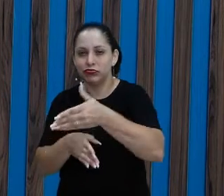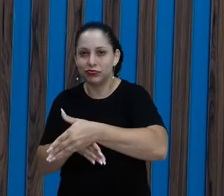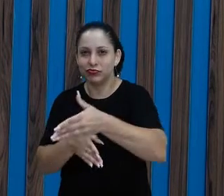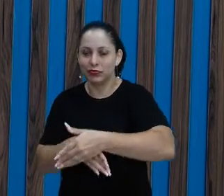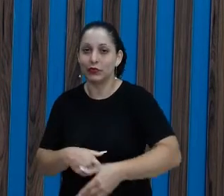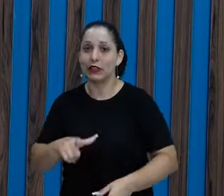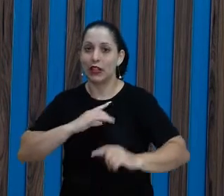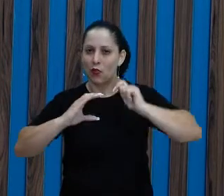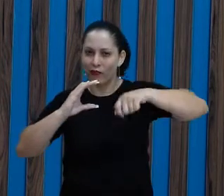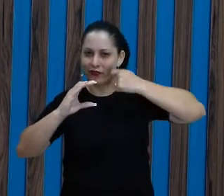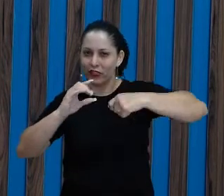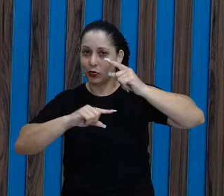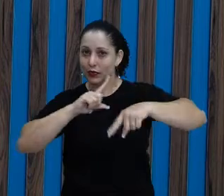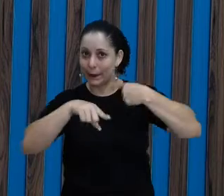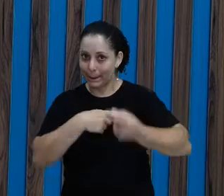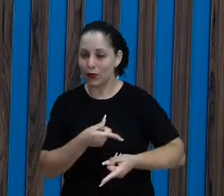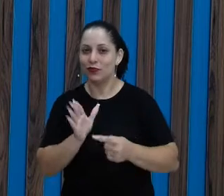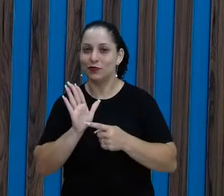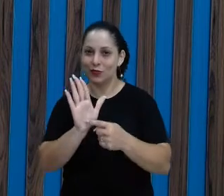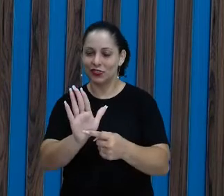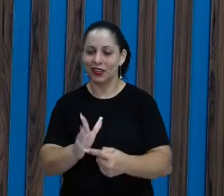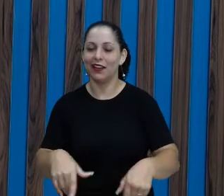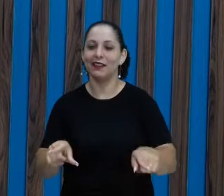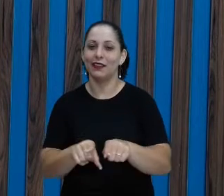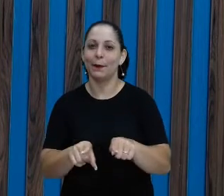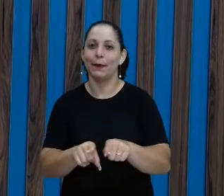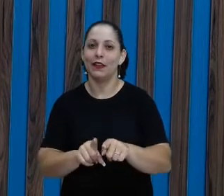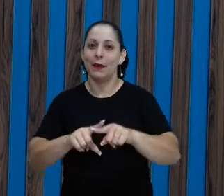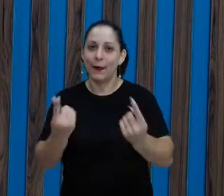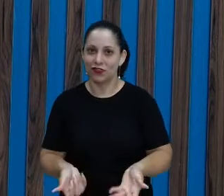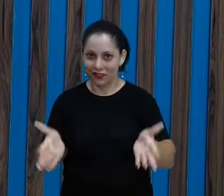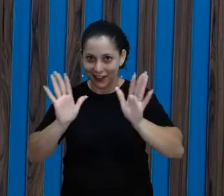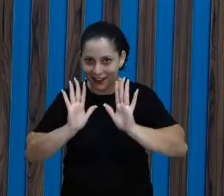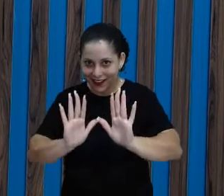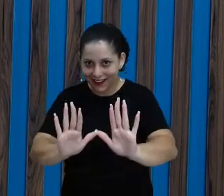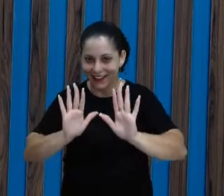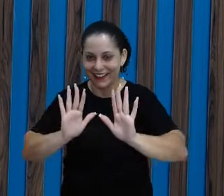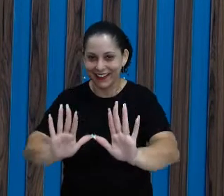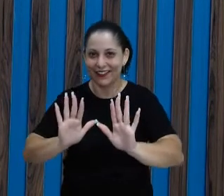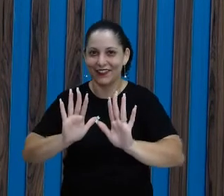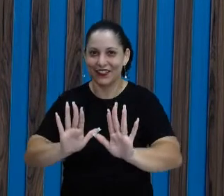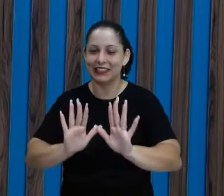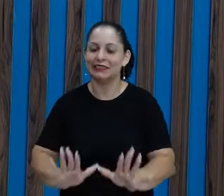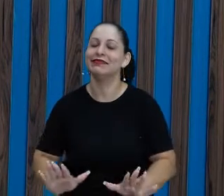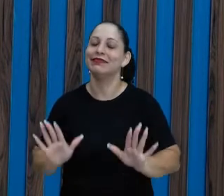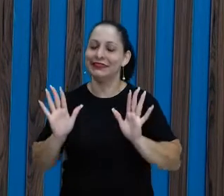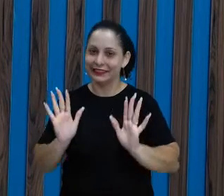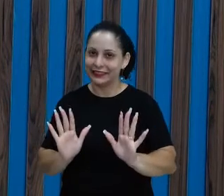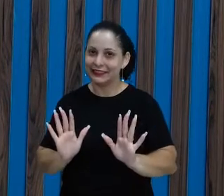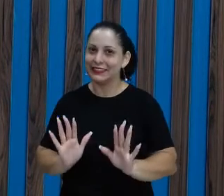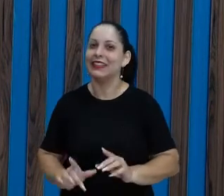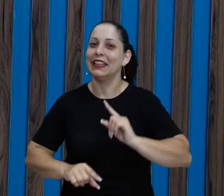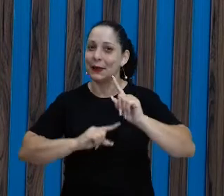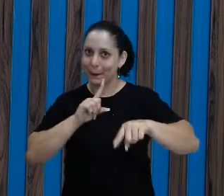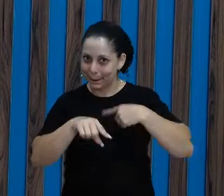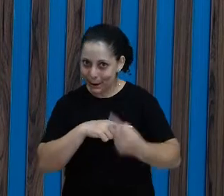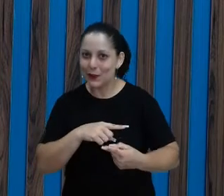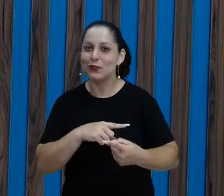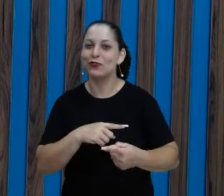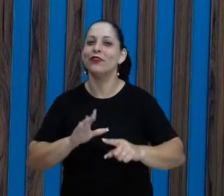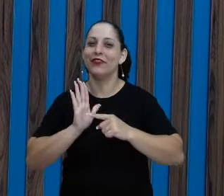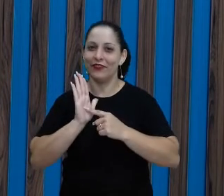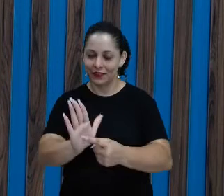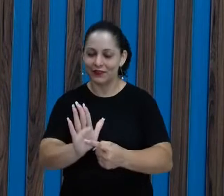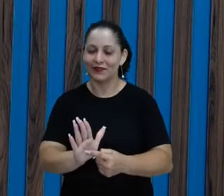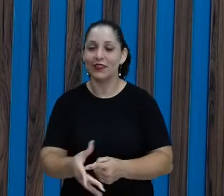um videozinho também que a gente vai ver no final da aula, mas segura aí, né? Segura a emoção, que esse vídeo vai chegar e vocês